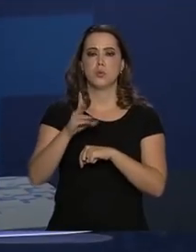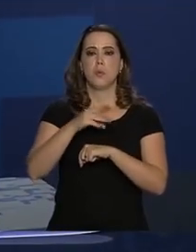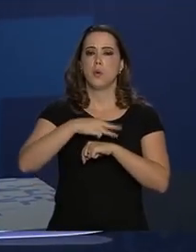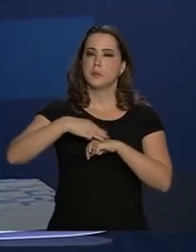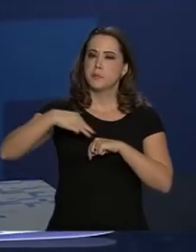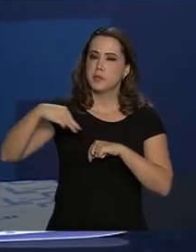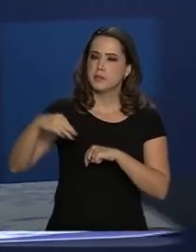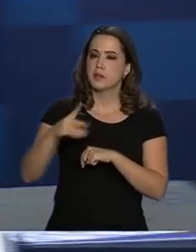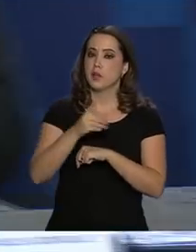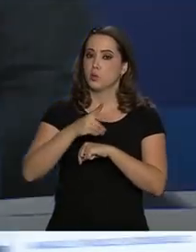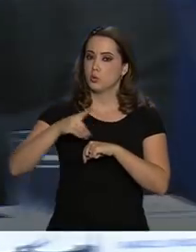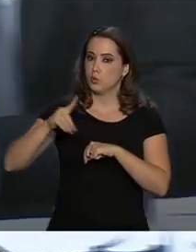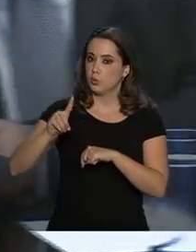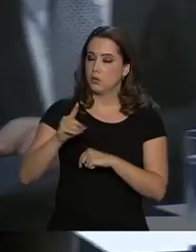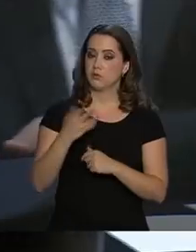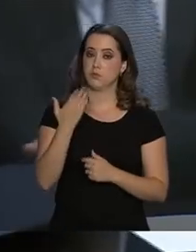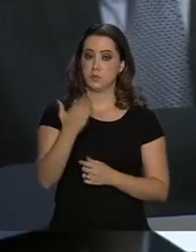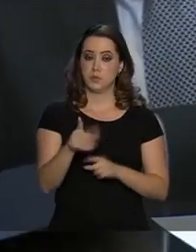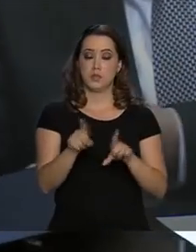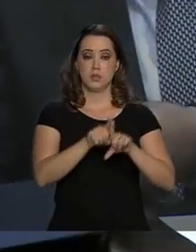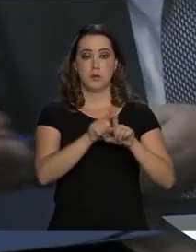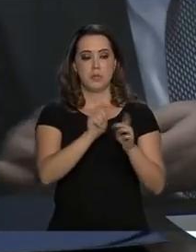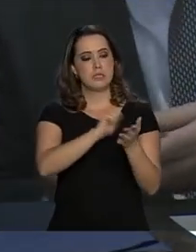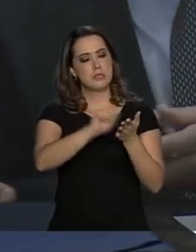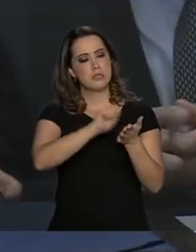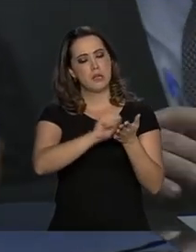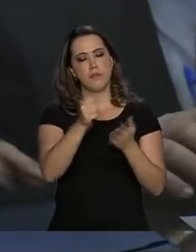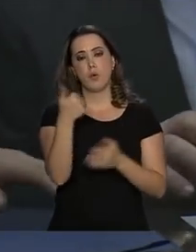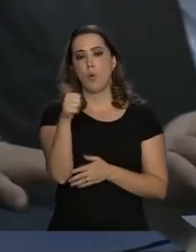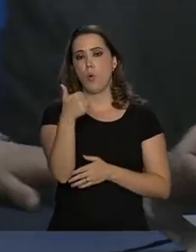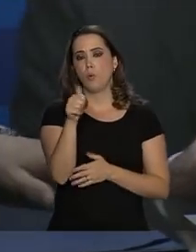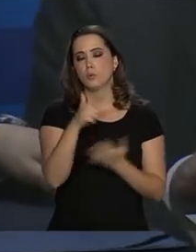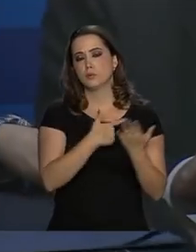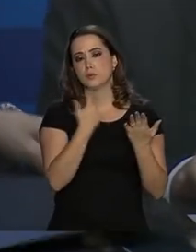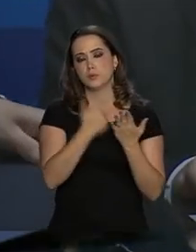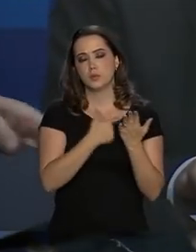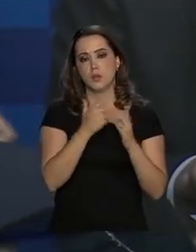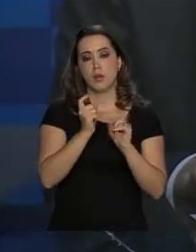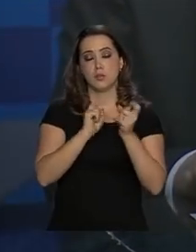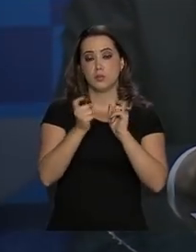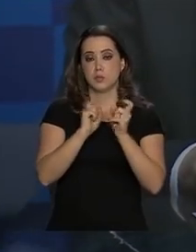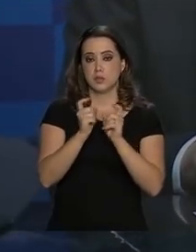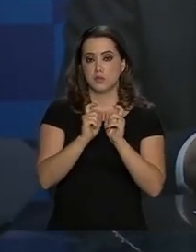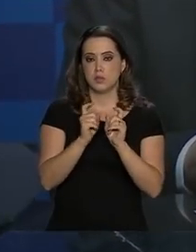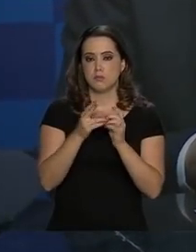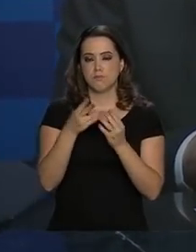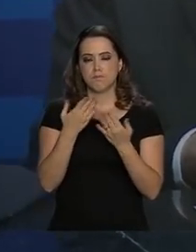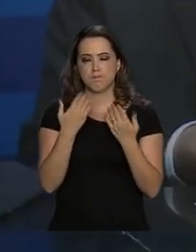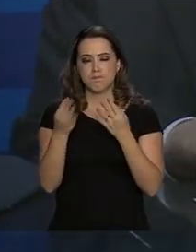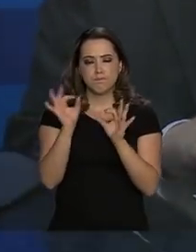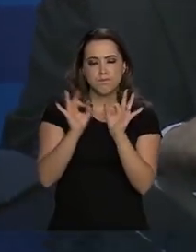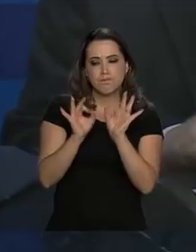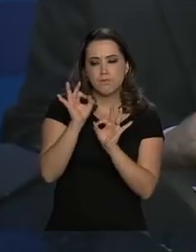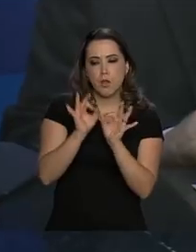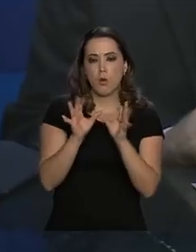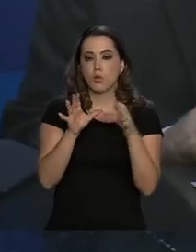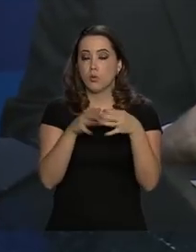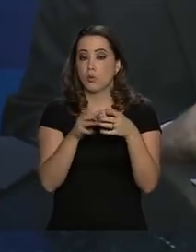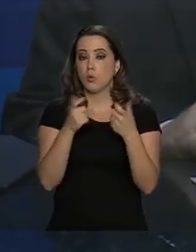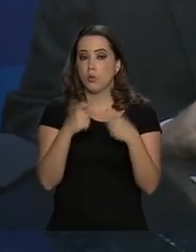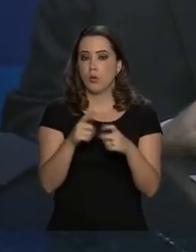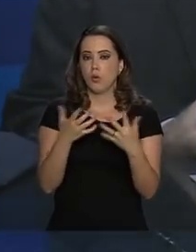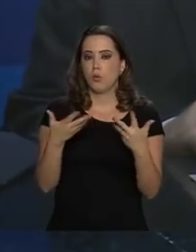mestrado e doutorado e ainda é autor de 11 livros sobre gestão análise organizacional